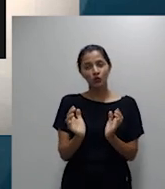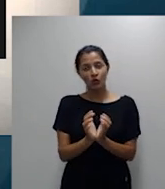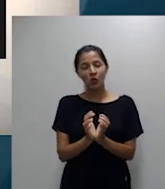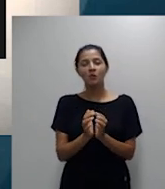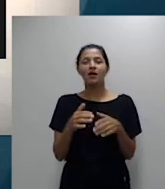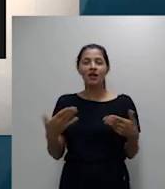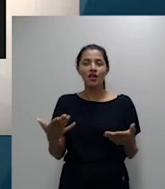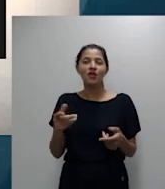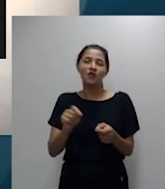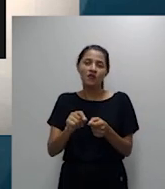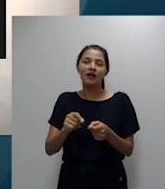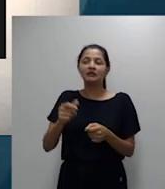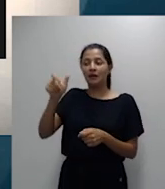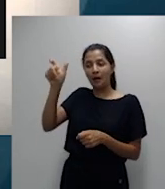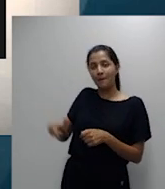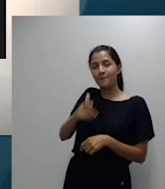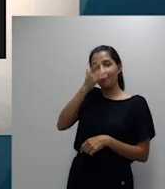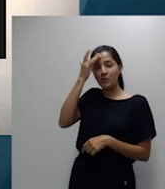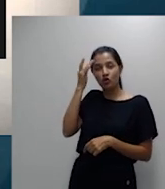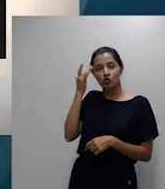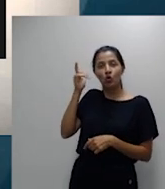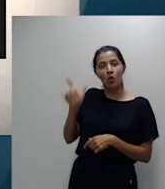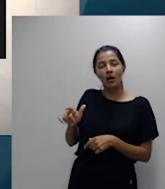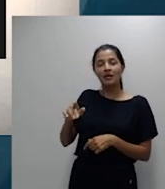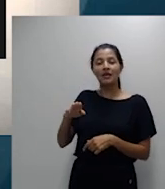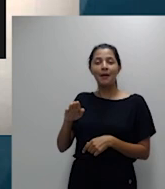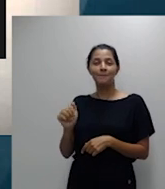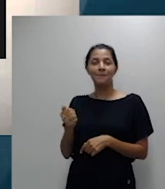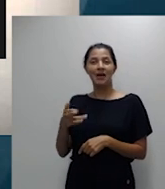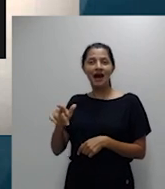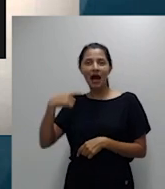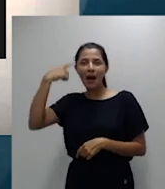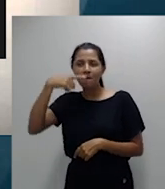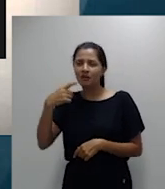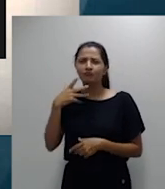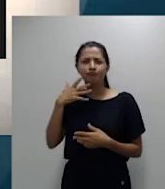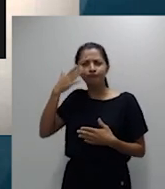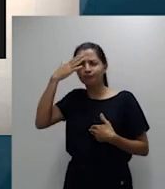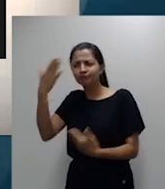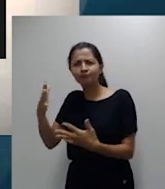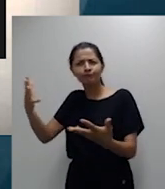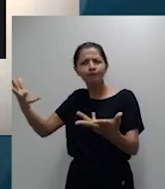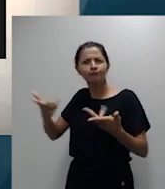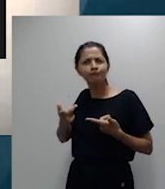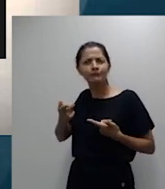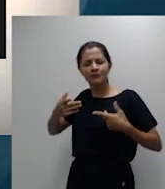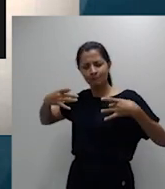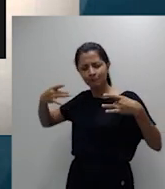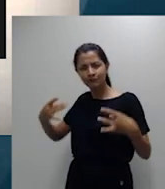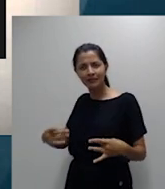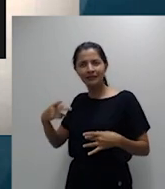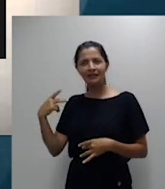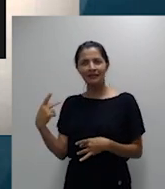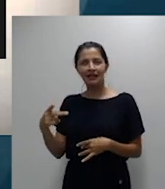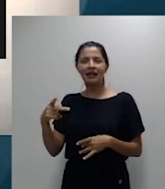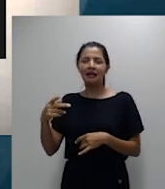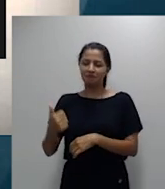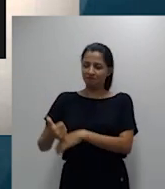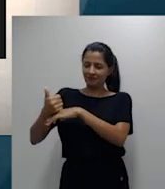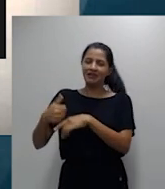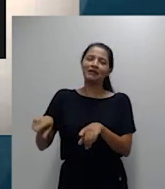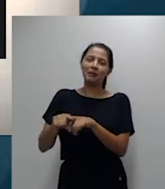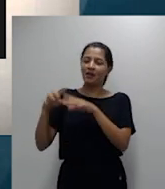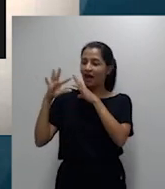faço na pessoa da Dra Bárbara agradecer imensamente com sua eficiência sua presteza e também a atenção com quem